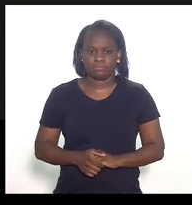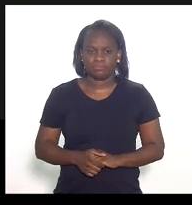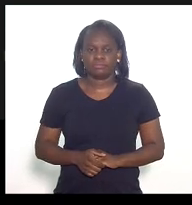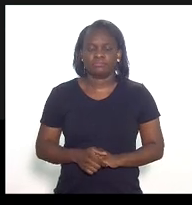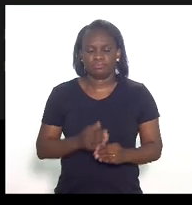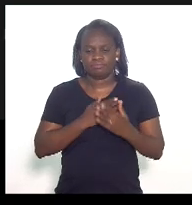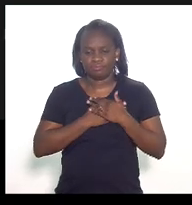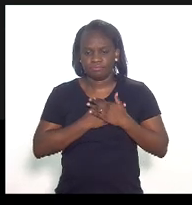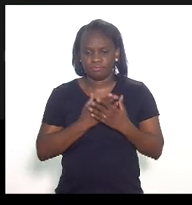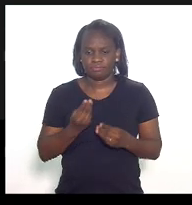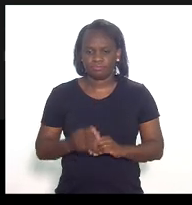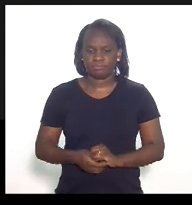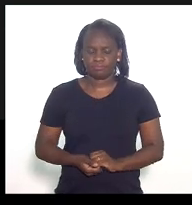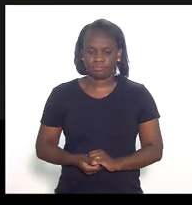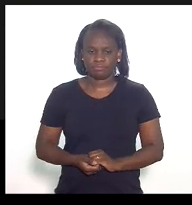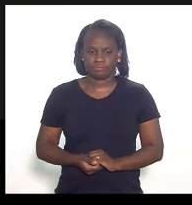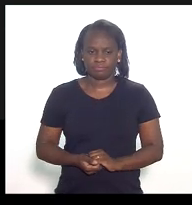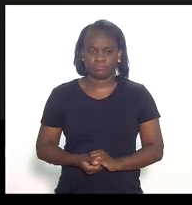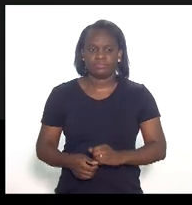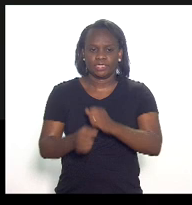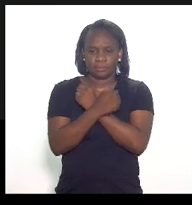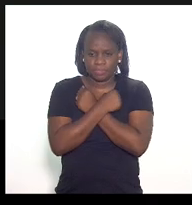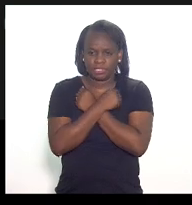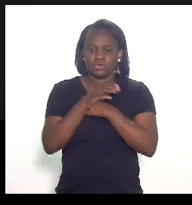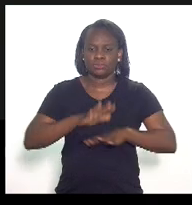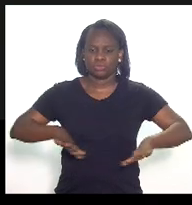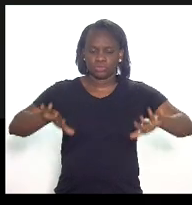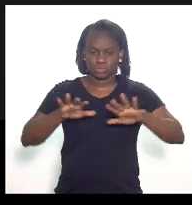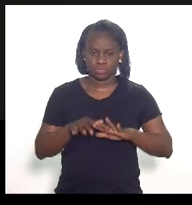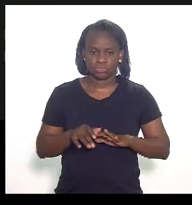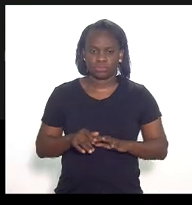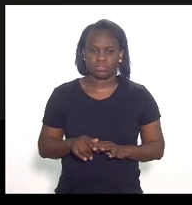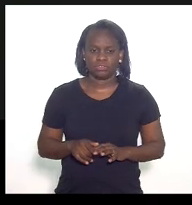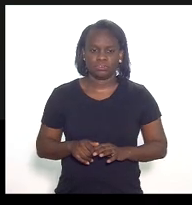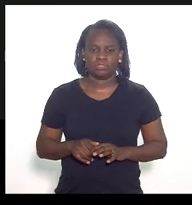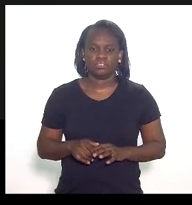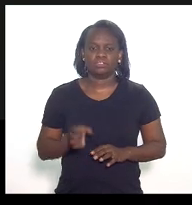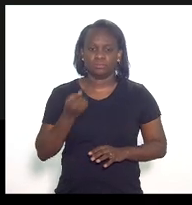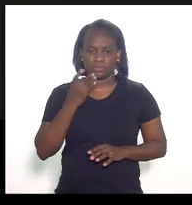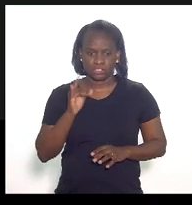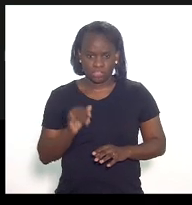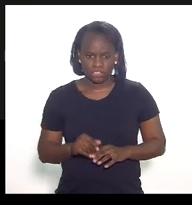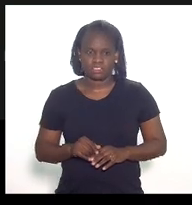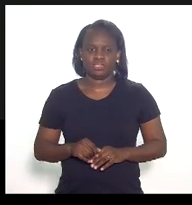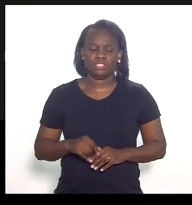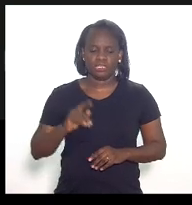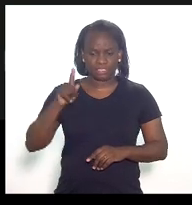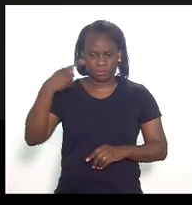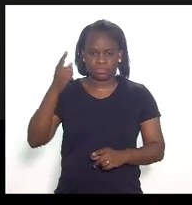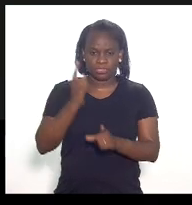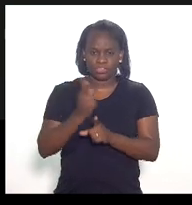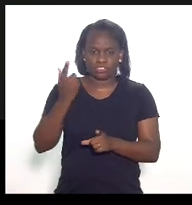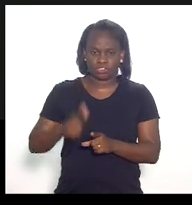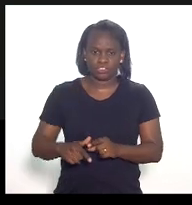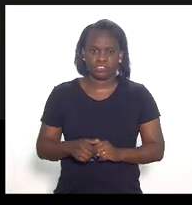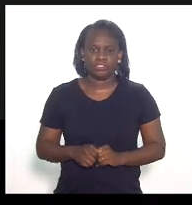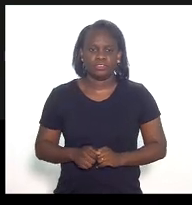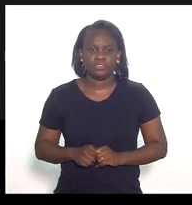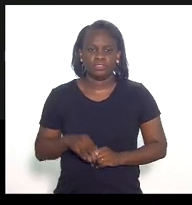Solidariedade ativa. Um abraço a todos. Um abraço. Bom dia, bom dia, bom dia. Bom dia. Até mais tarde, gente. Link, um fala